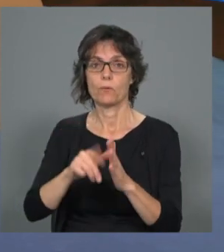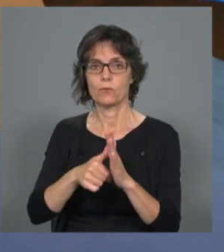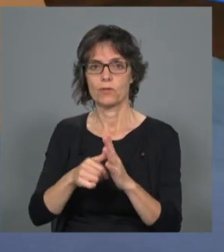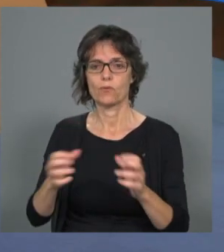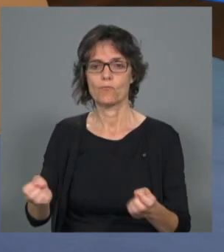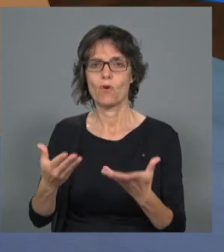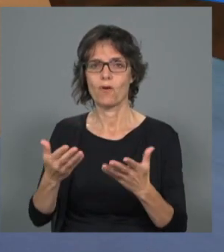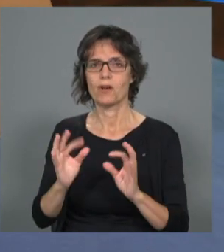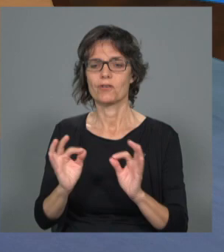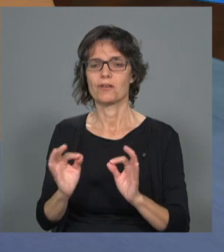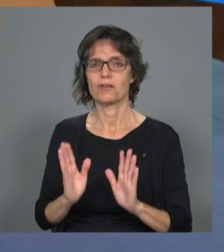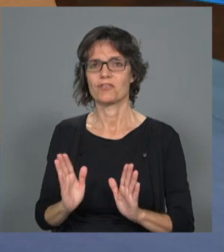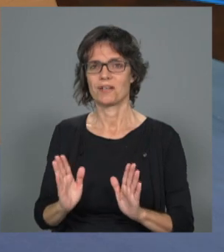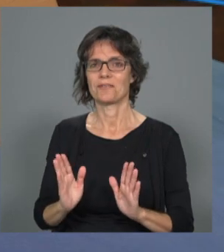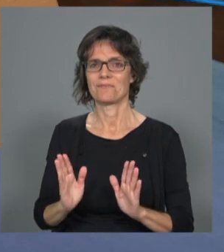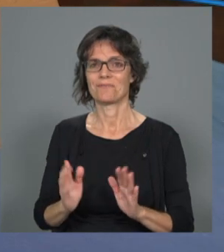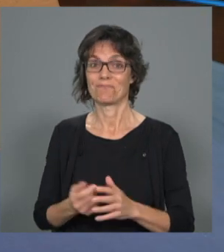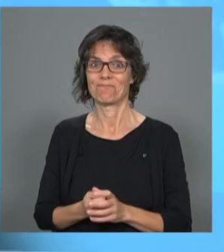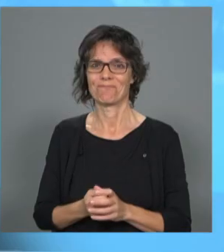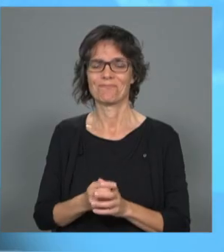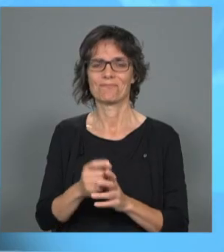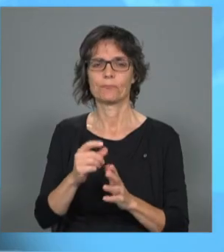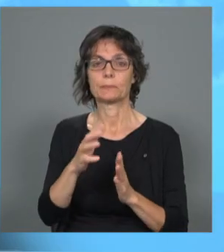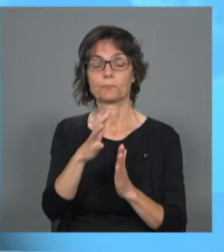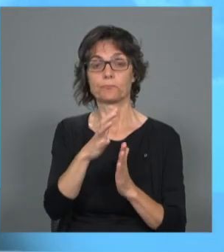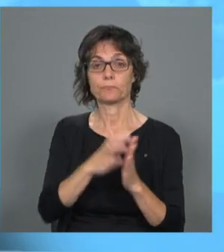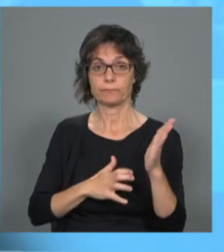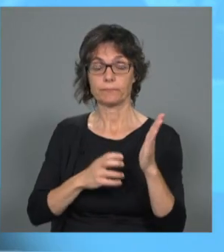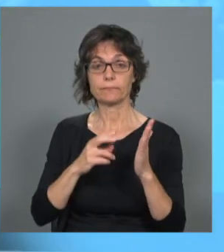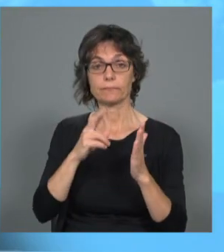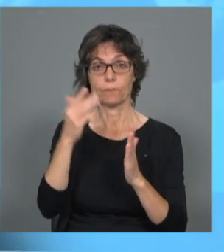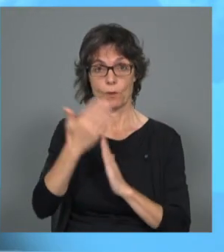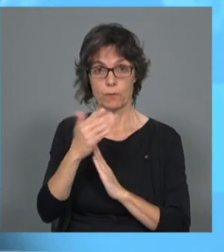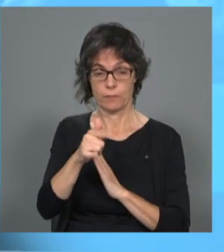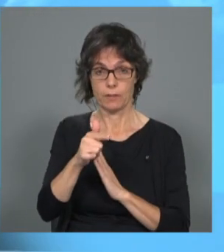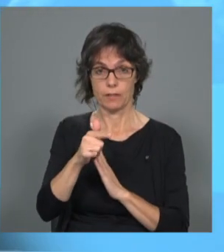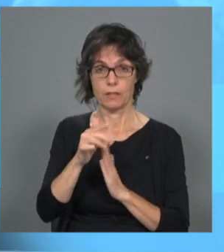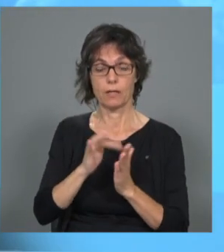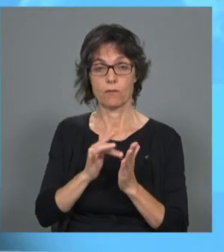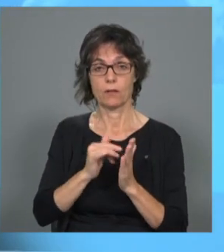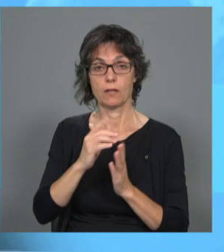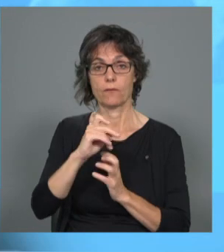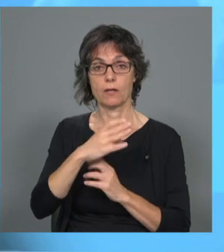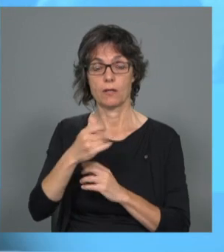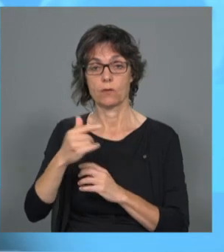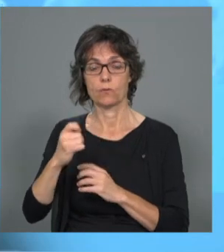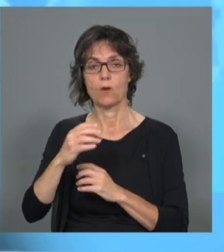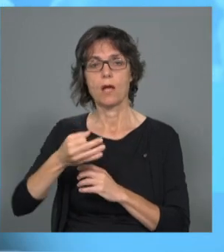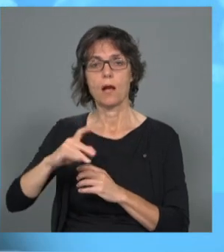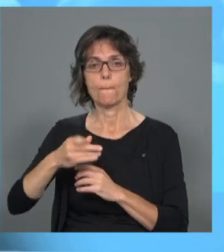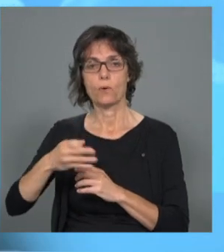está muito presente. Na primeira leitura do livro dos Atos dos Apóstolos, é um